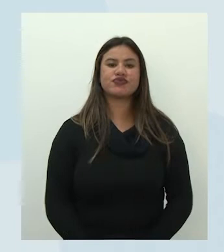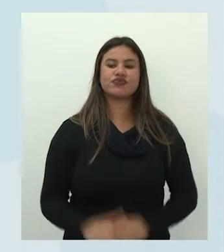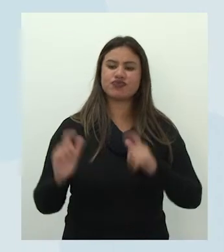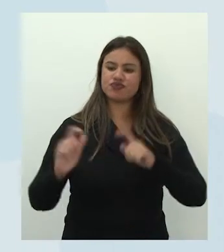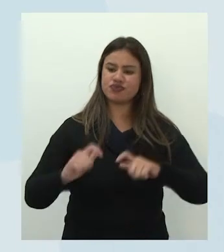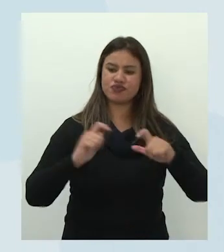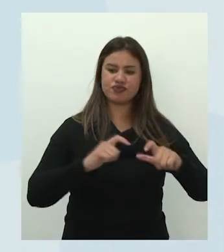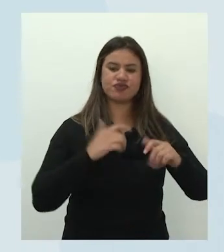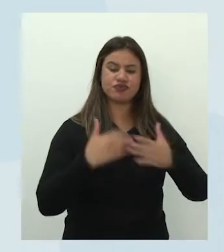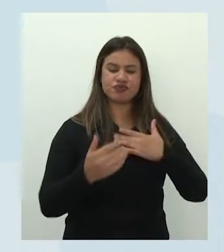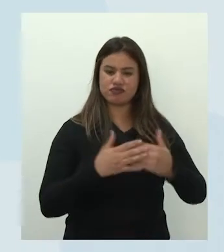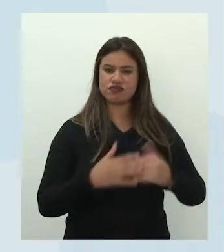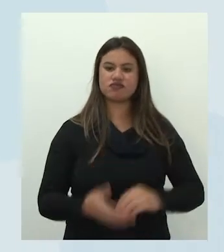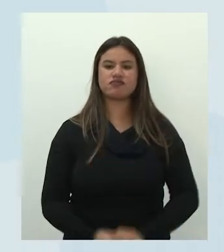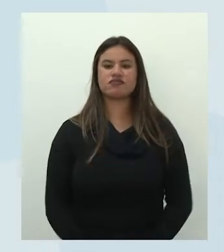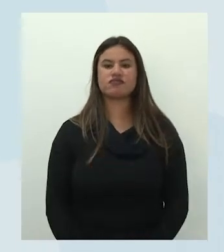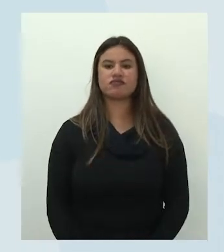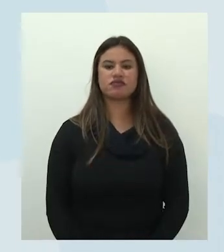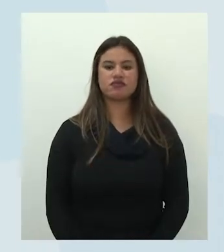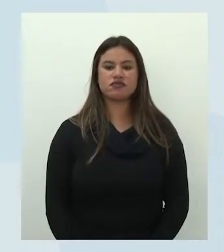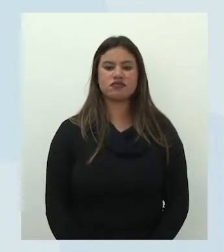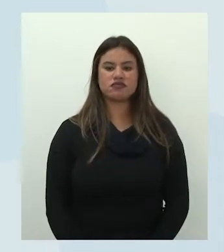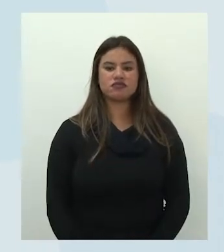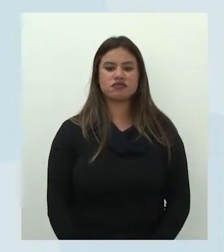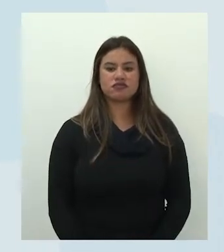lado. Próximo, por favor.